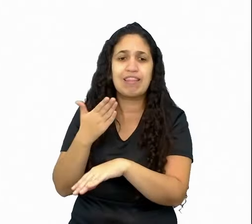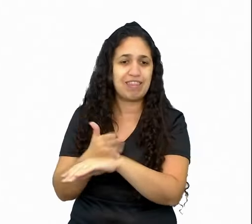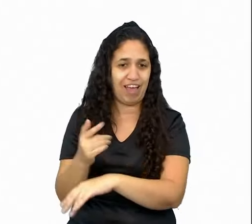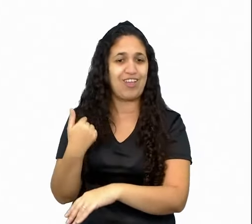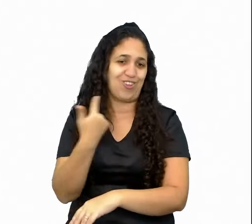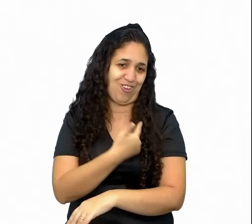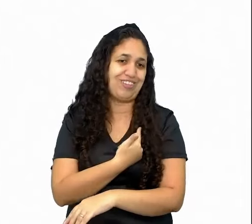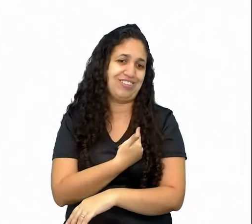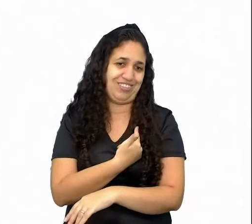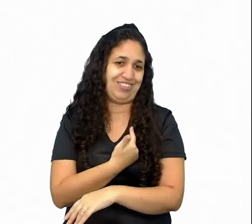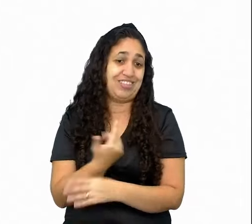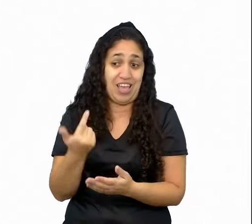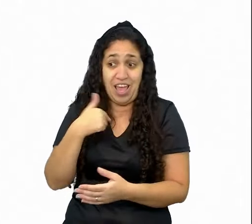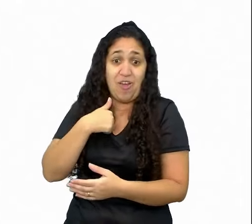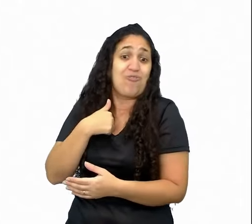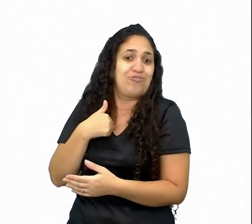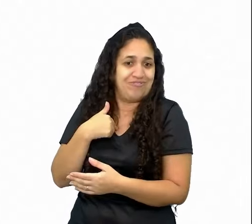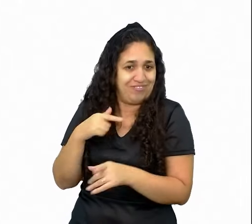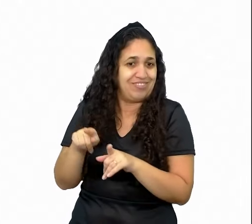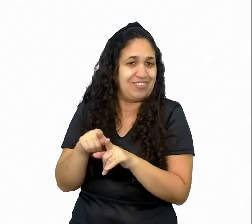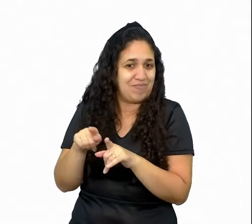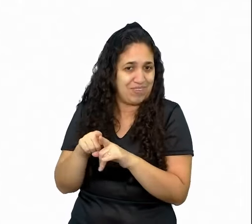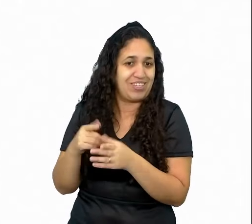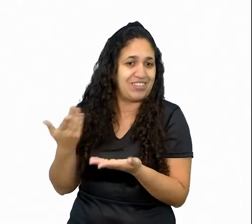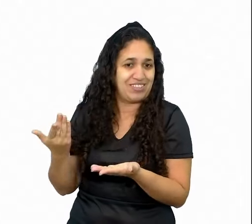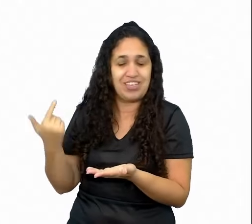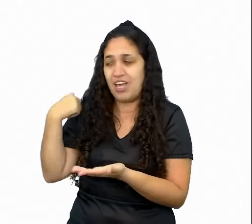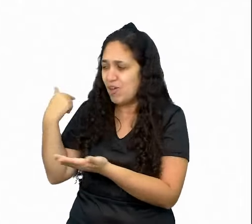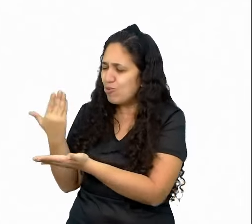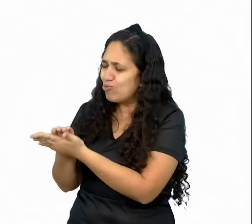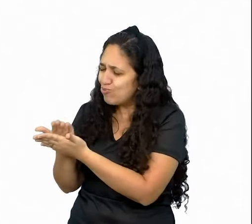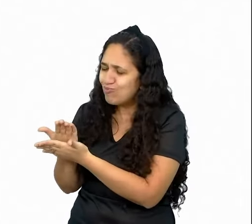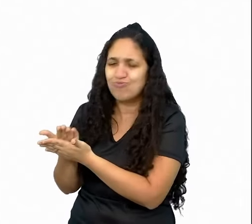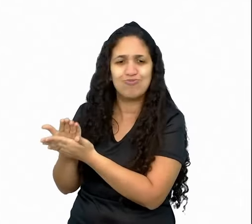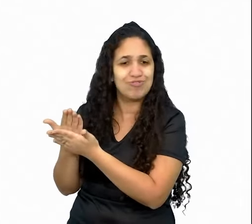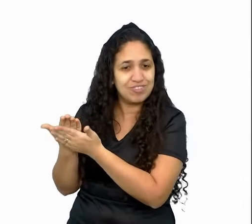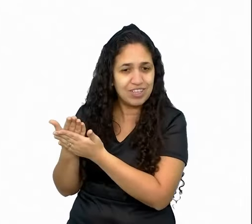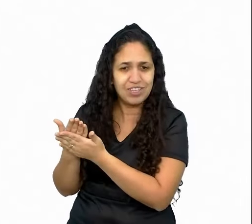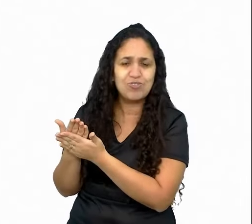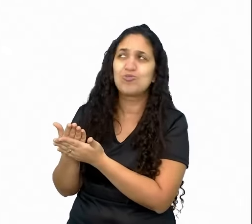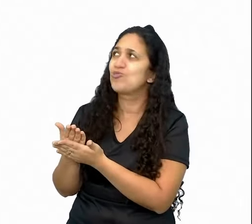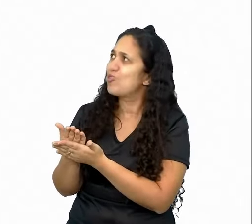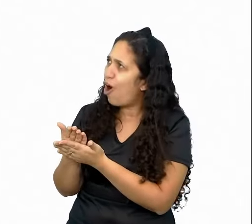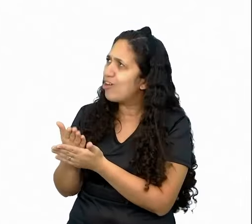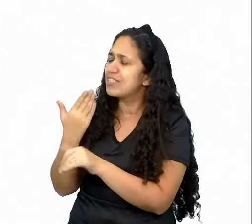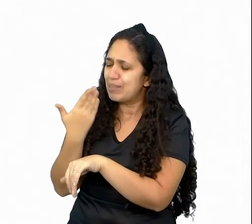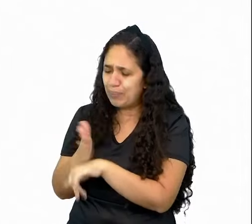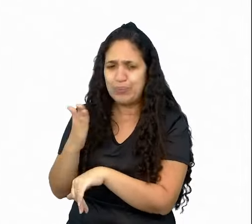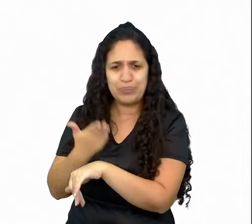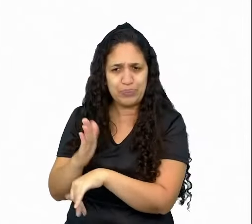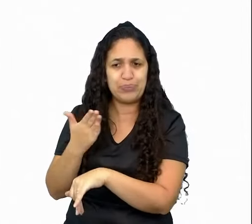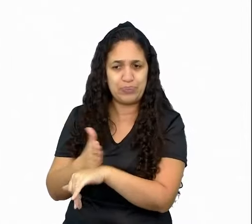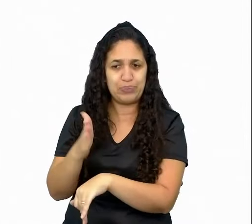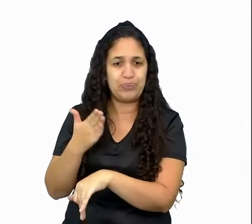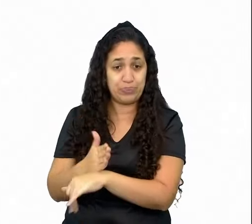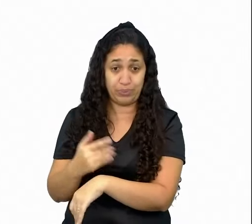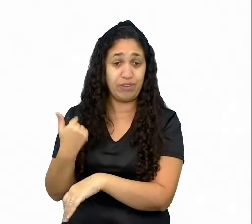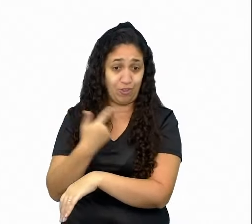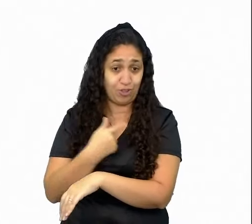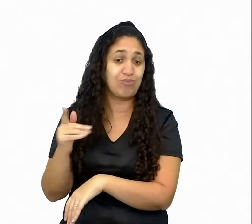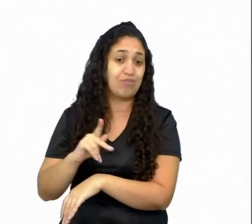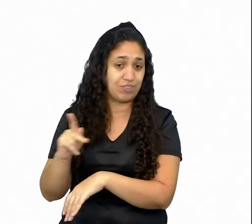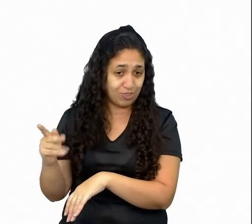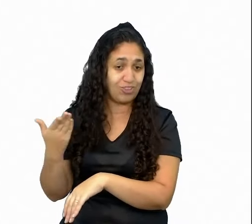como foi também para mim, quando o nosso grupo estava estudando sobre, foi um exercício para a gente também isso, né, para nós, professores,